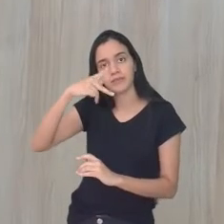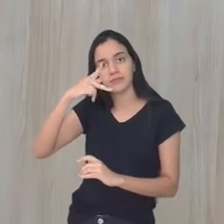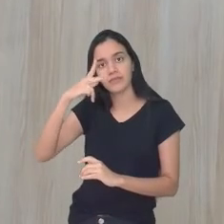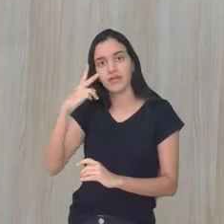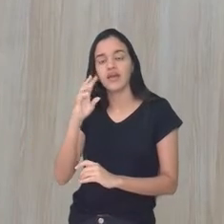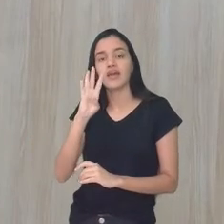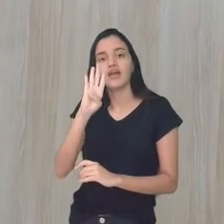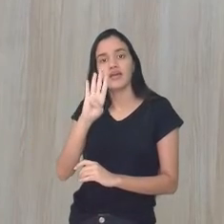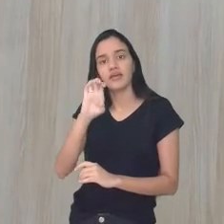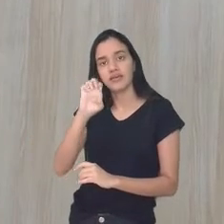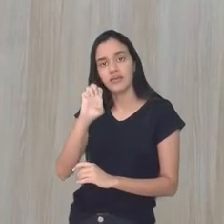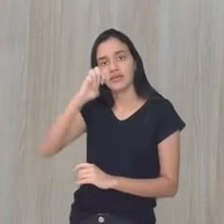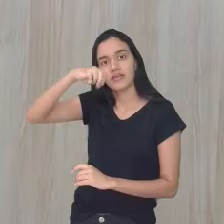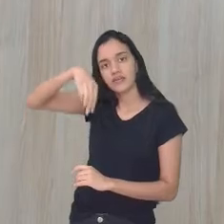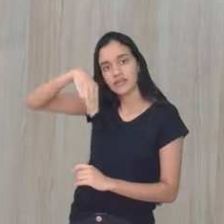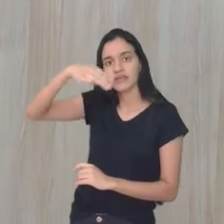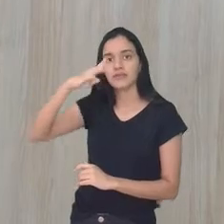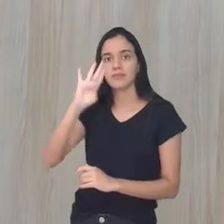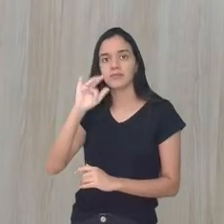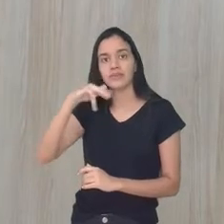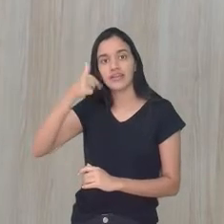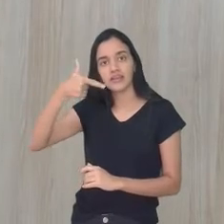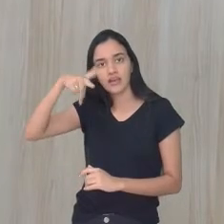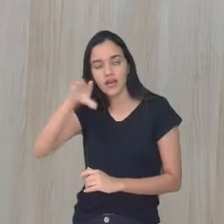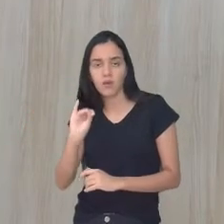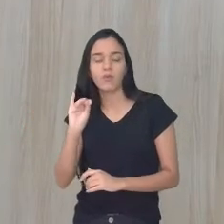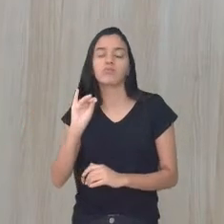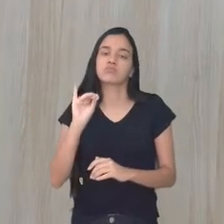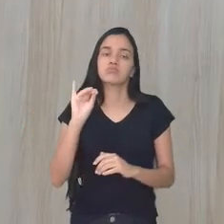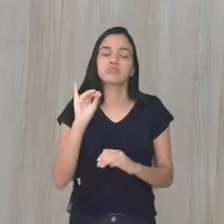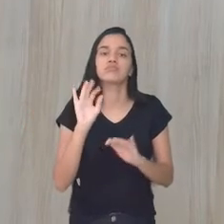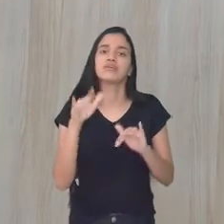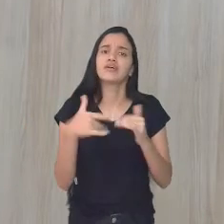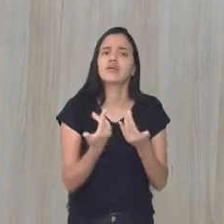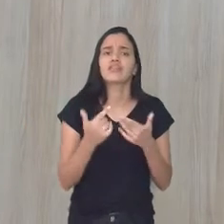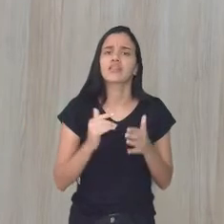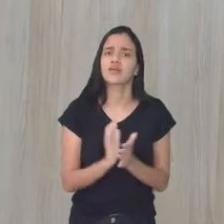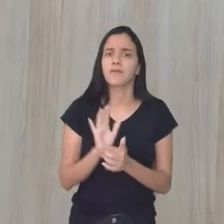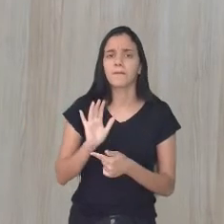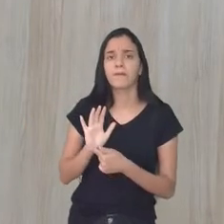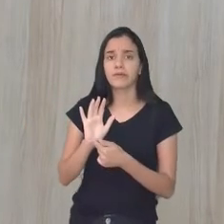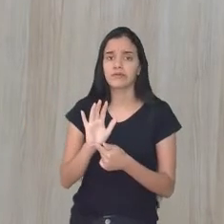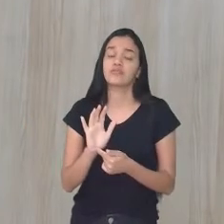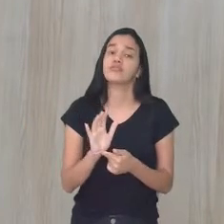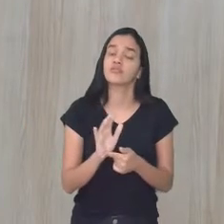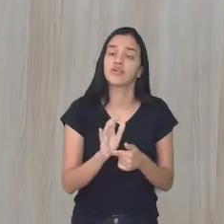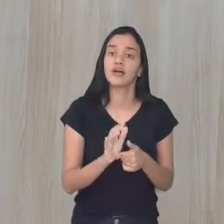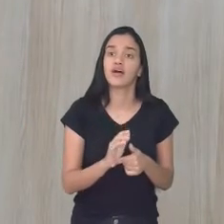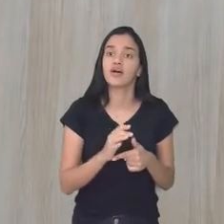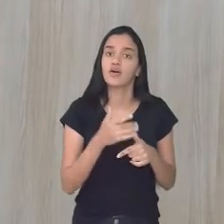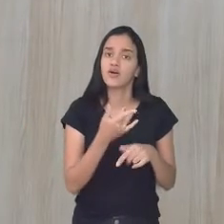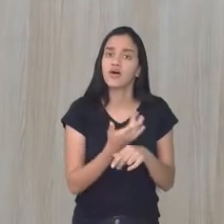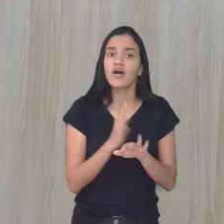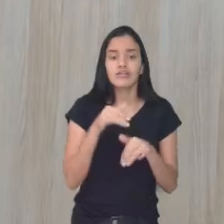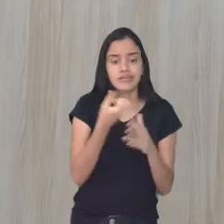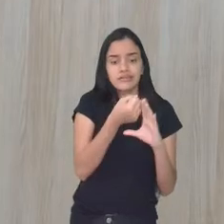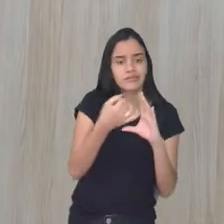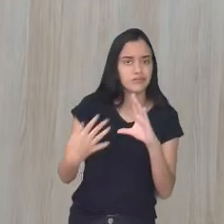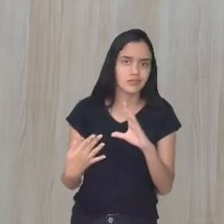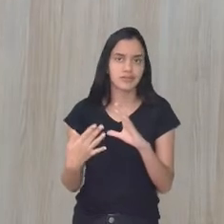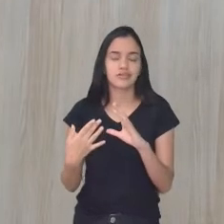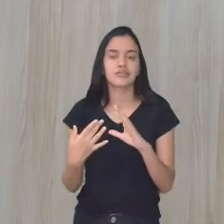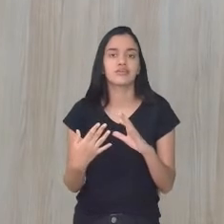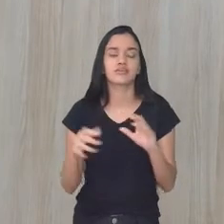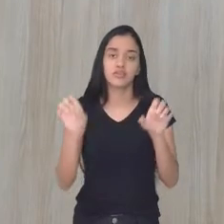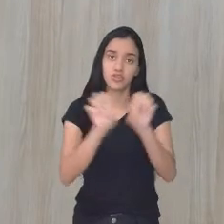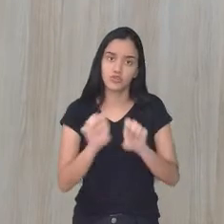eles apresentam os tecidos, eles têm que apresentar aí, olha, uma atividade parecida. Eles têm também característica e